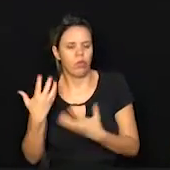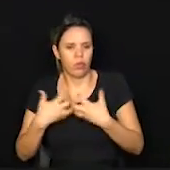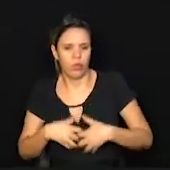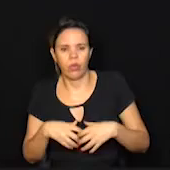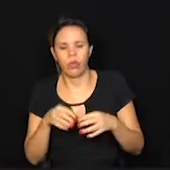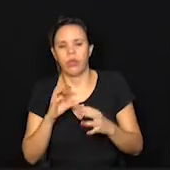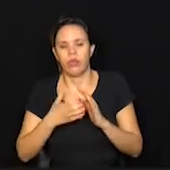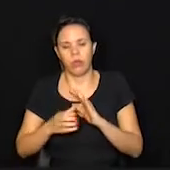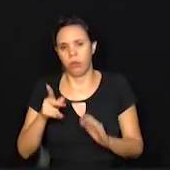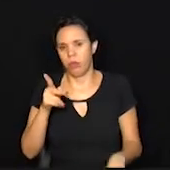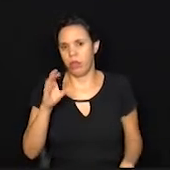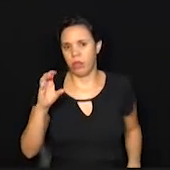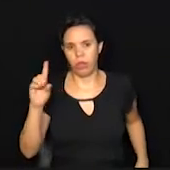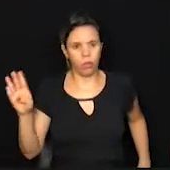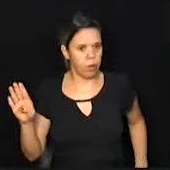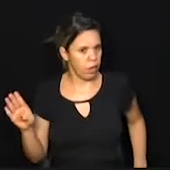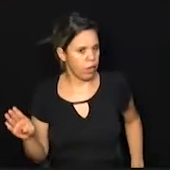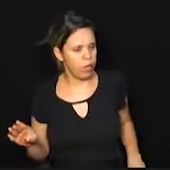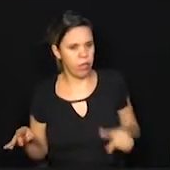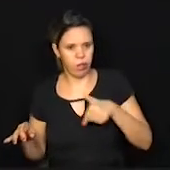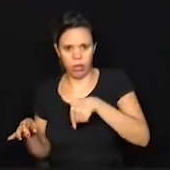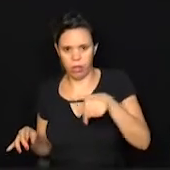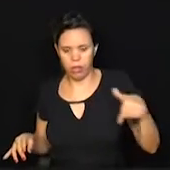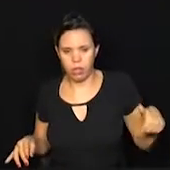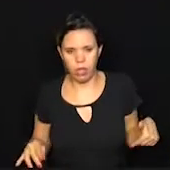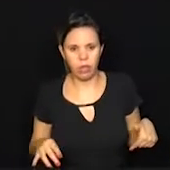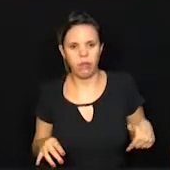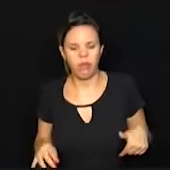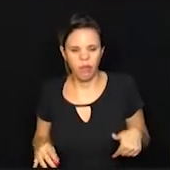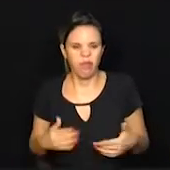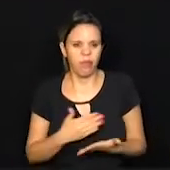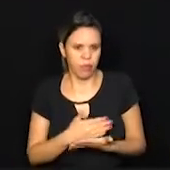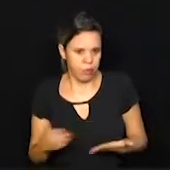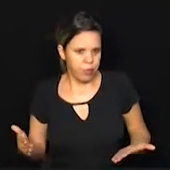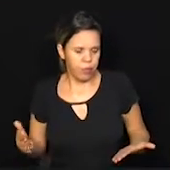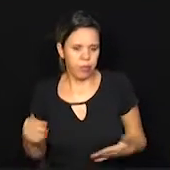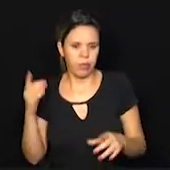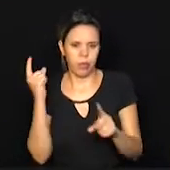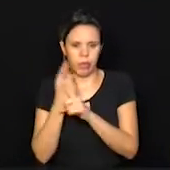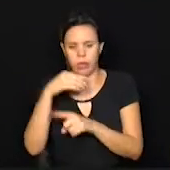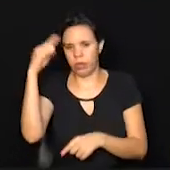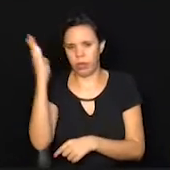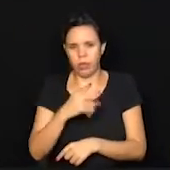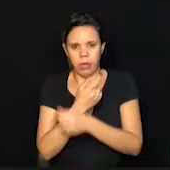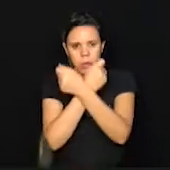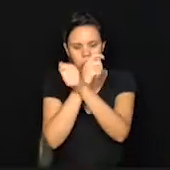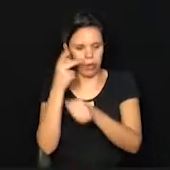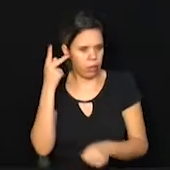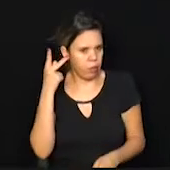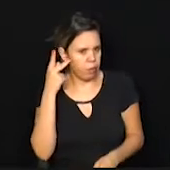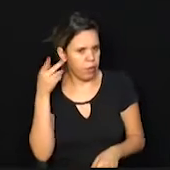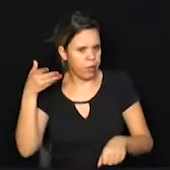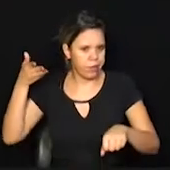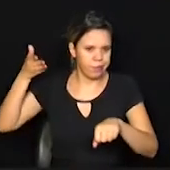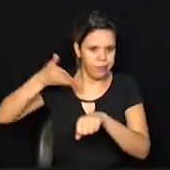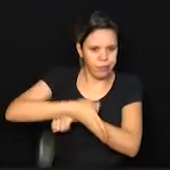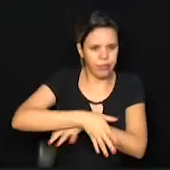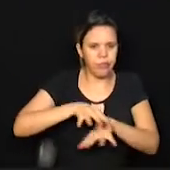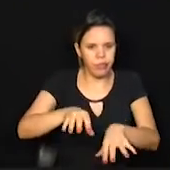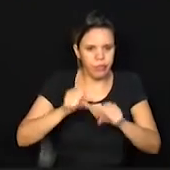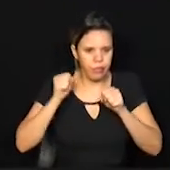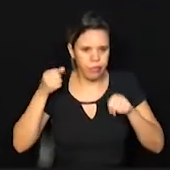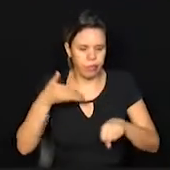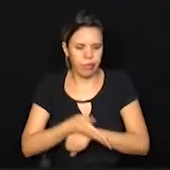funcionando pelo PC do B em 77 começa Encontro Nacional de Estudantes da PUC em São Paulo que eles invadem né